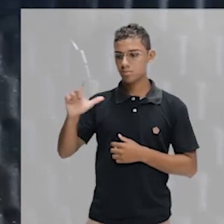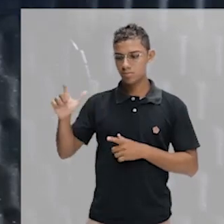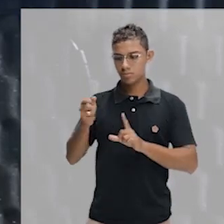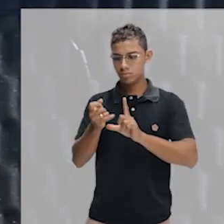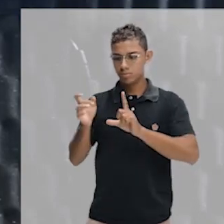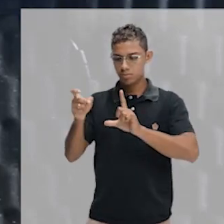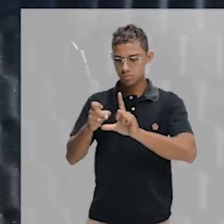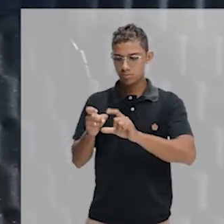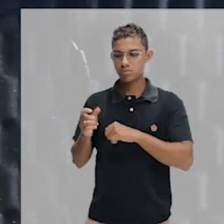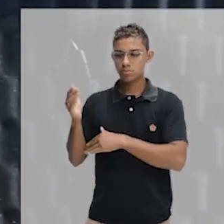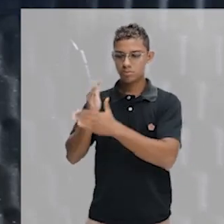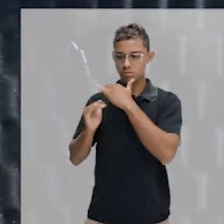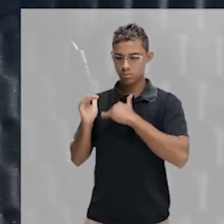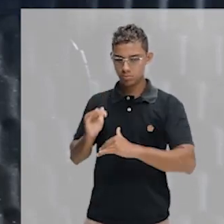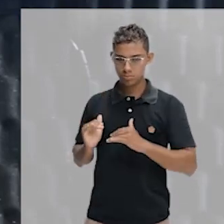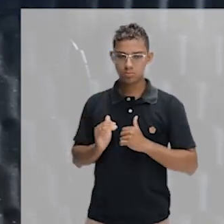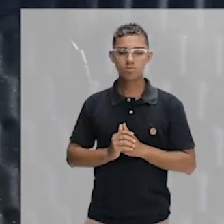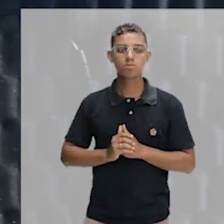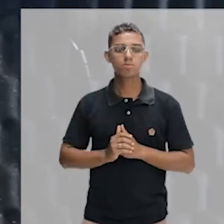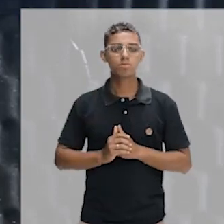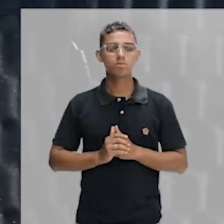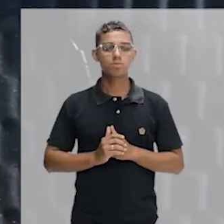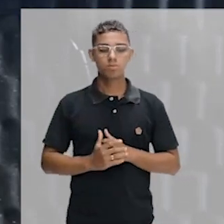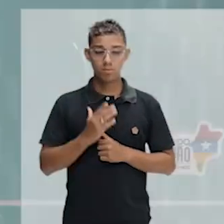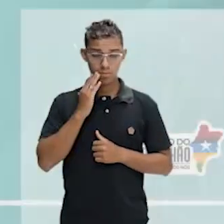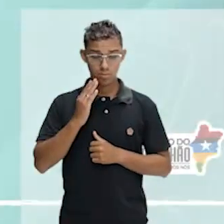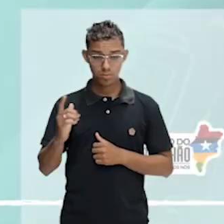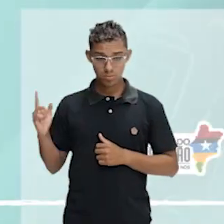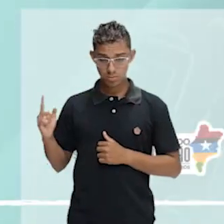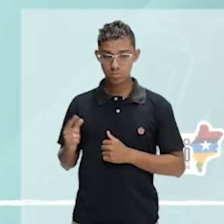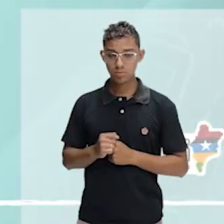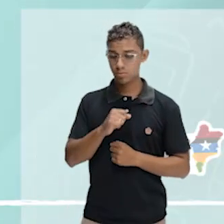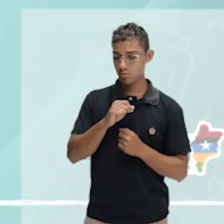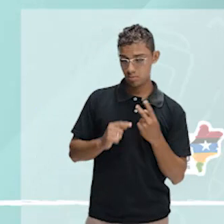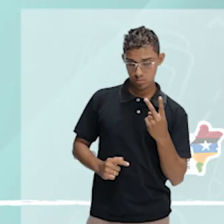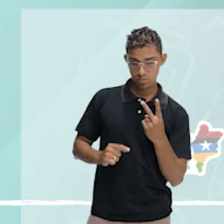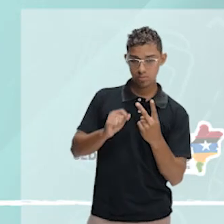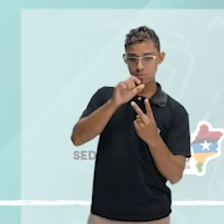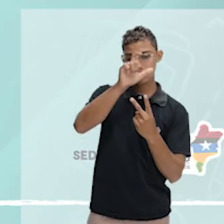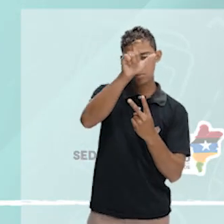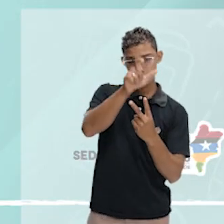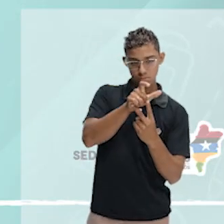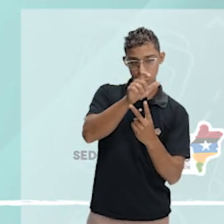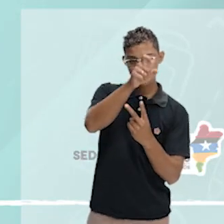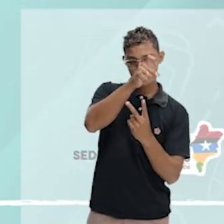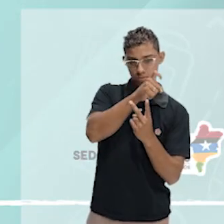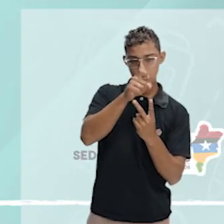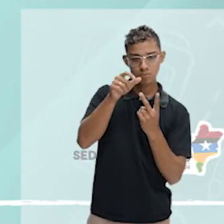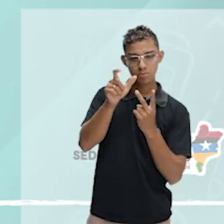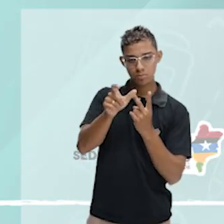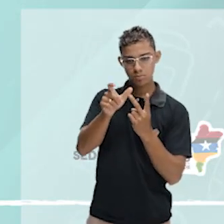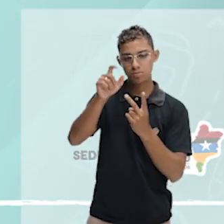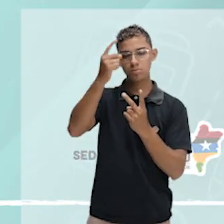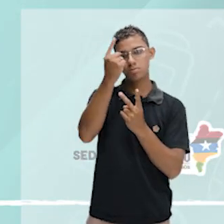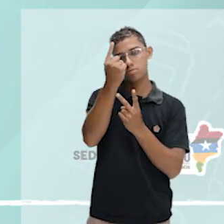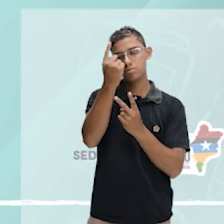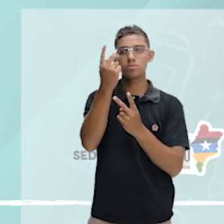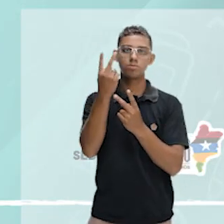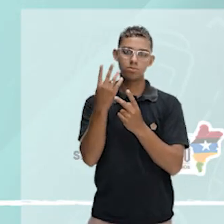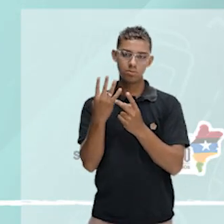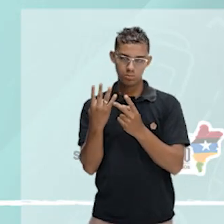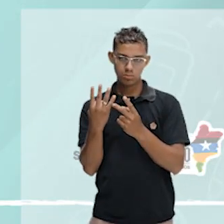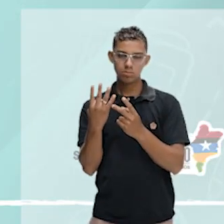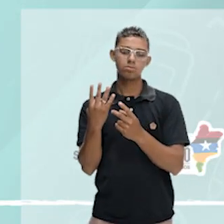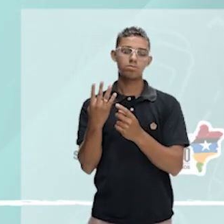passo agora olha só como vai ficar aqui eu só tenho duas informações tá por conta da própria escrita da função que foi